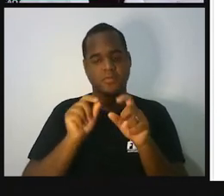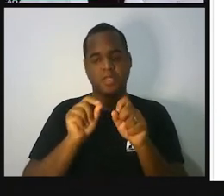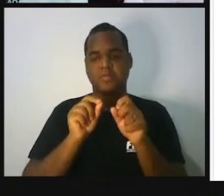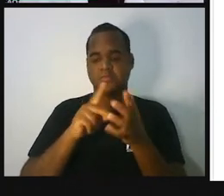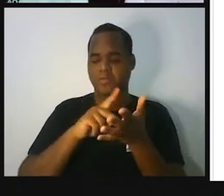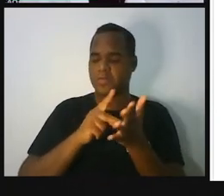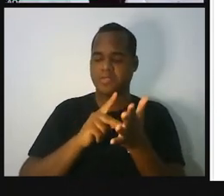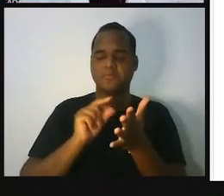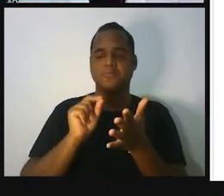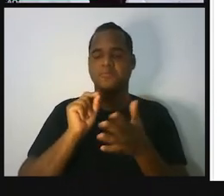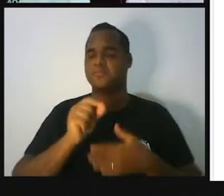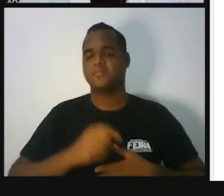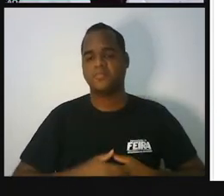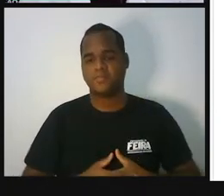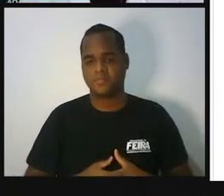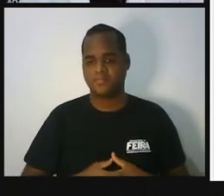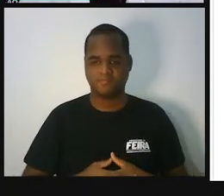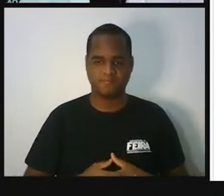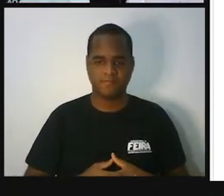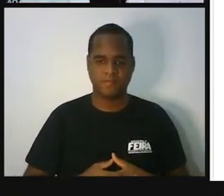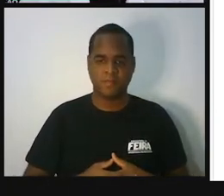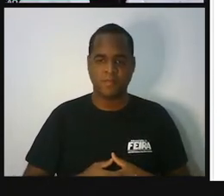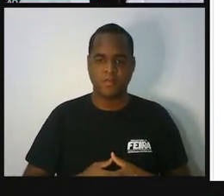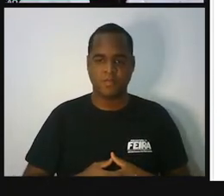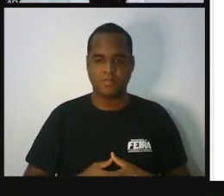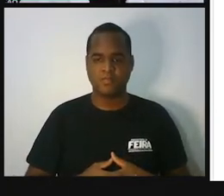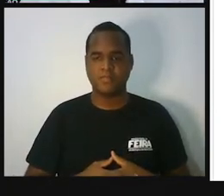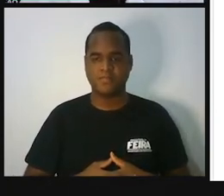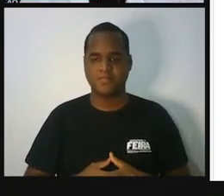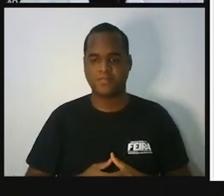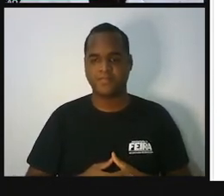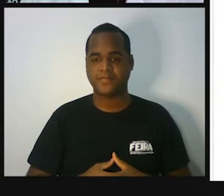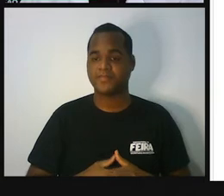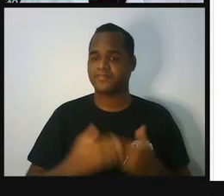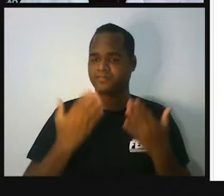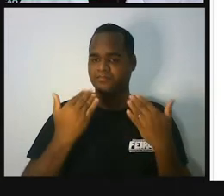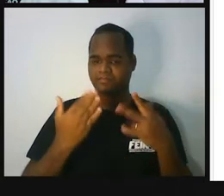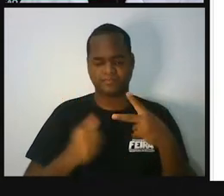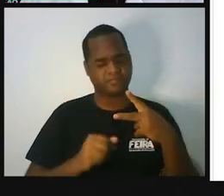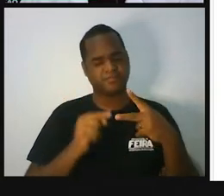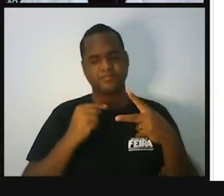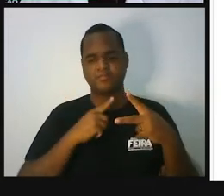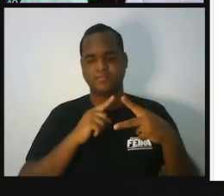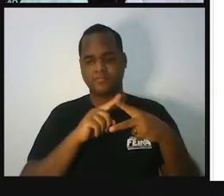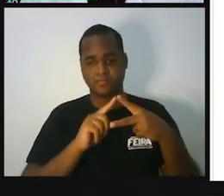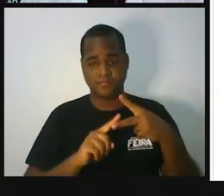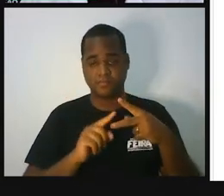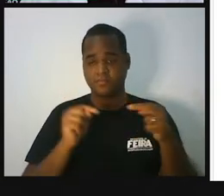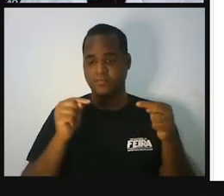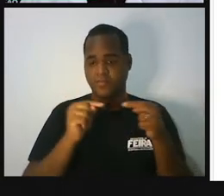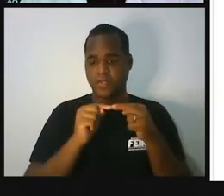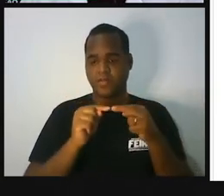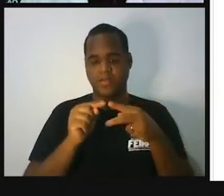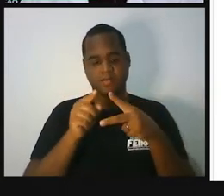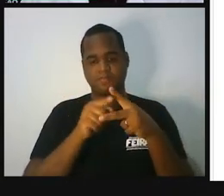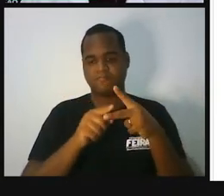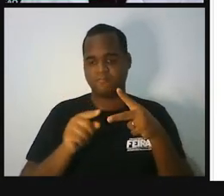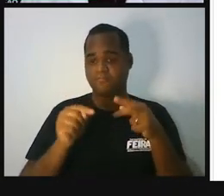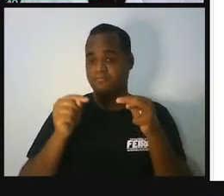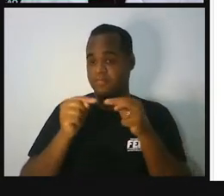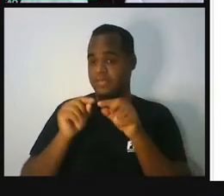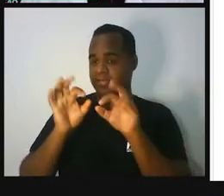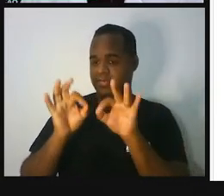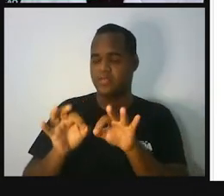na geometria e vamos construir duas semi-retas partindo de um mesmo.